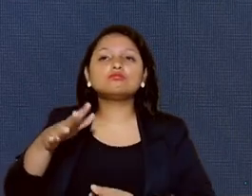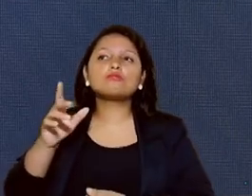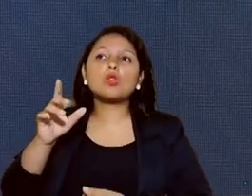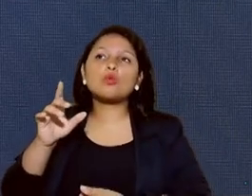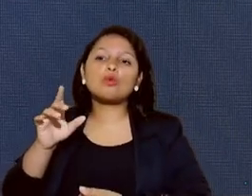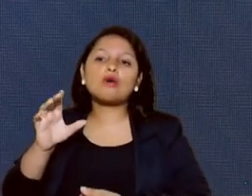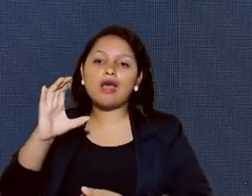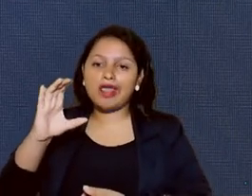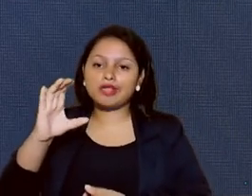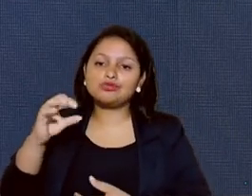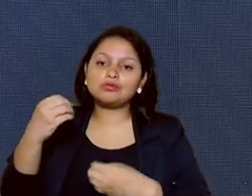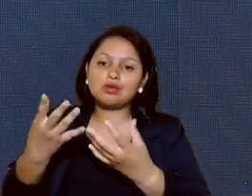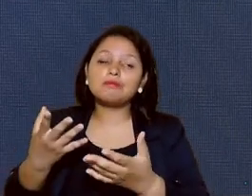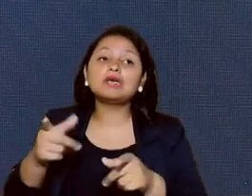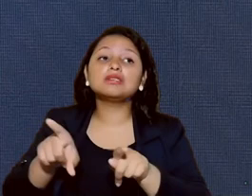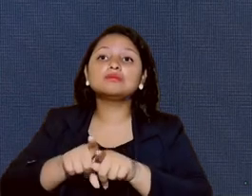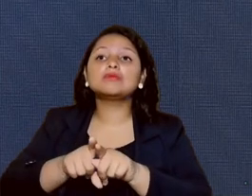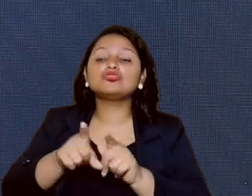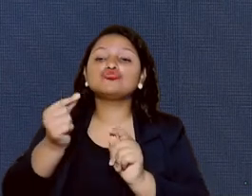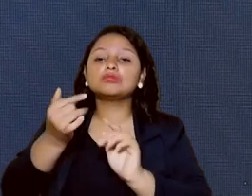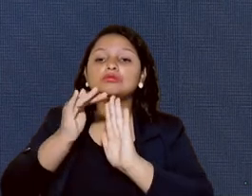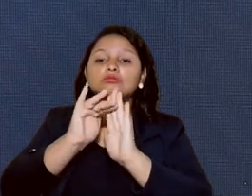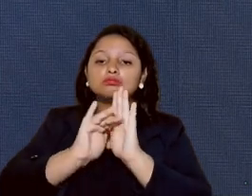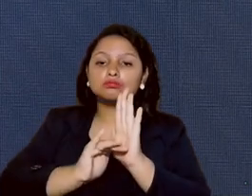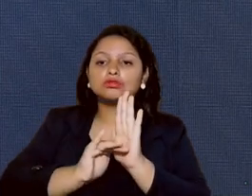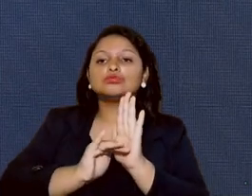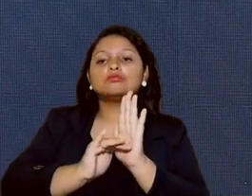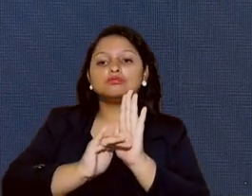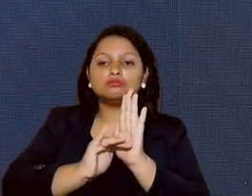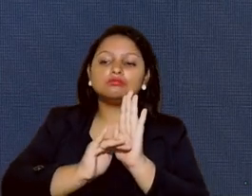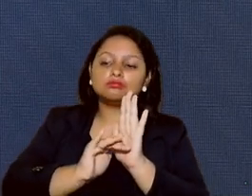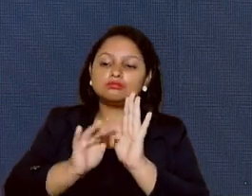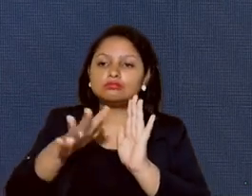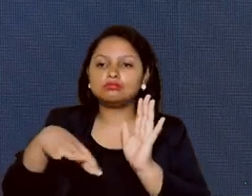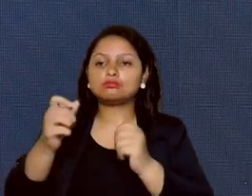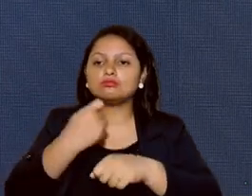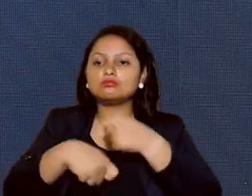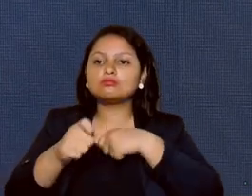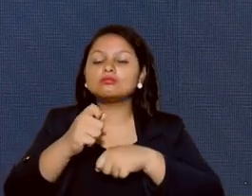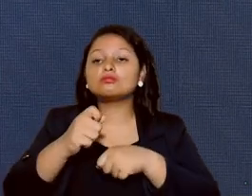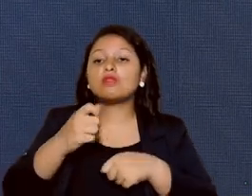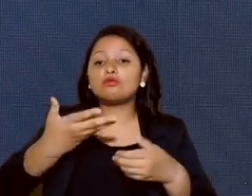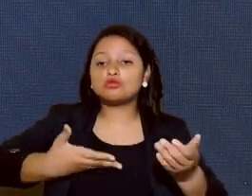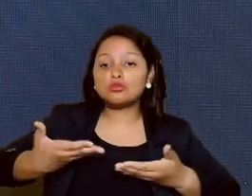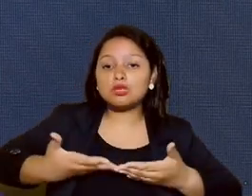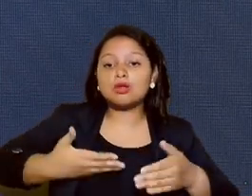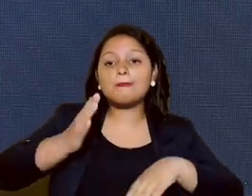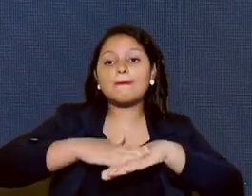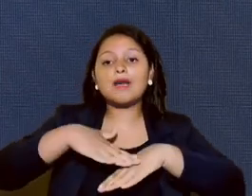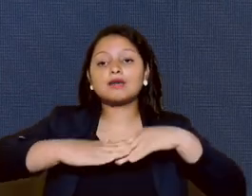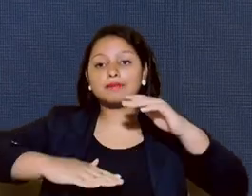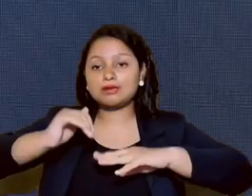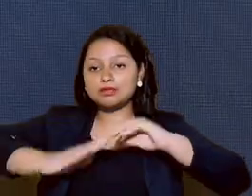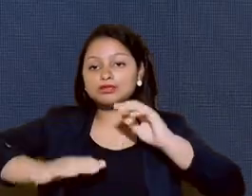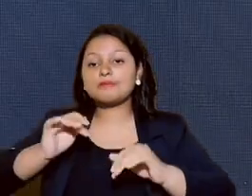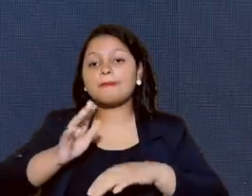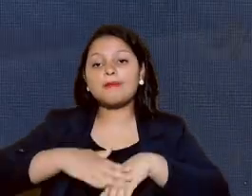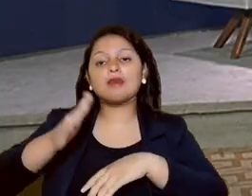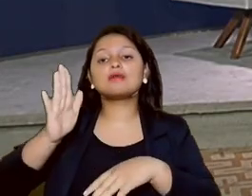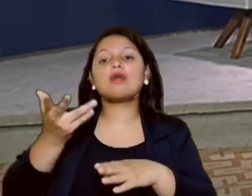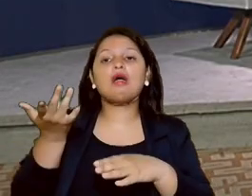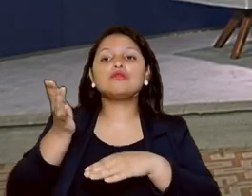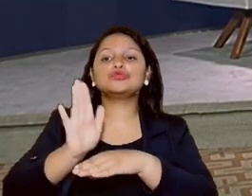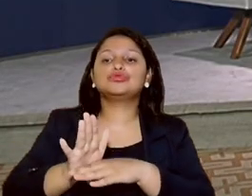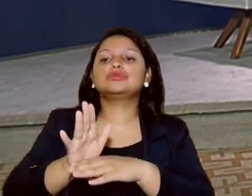redução de custos internos da companhia ter funcionários mais eficiência ter sistemas mais eficientes ajuda que ele